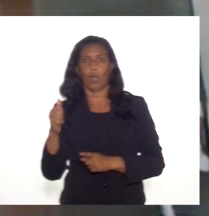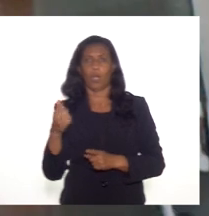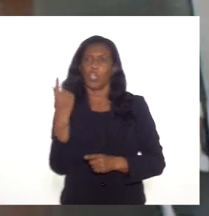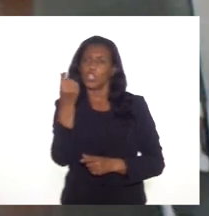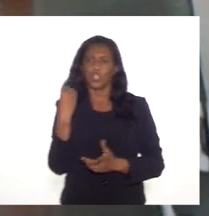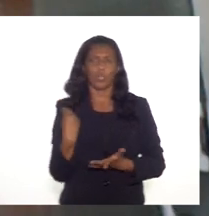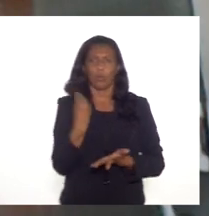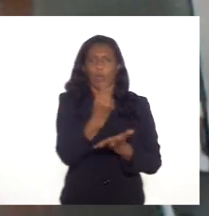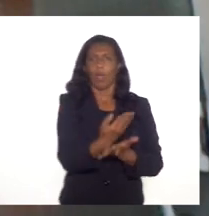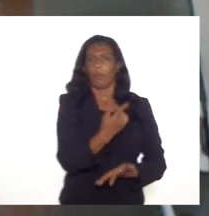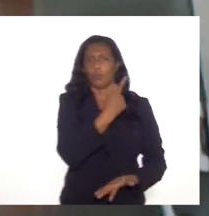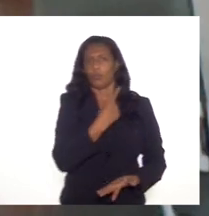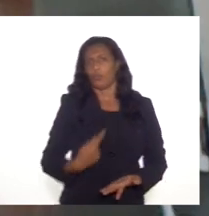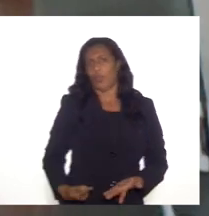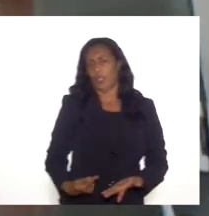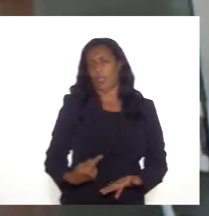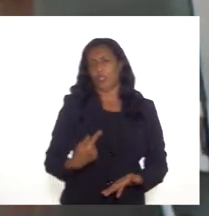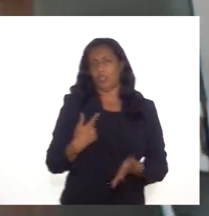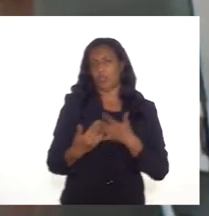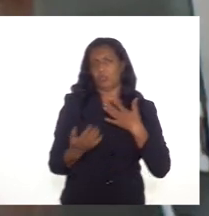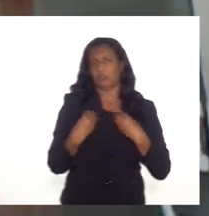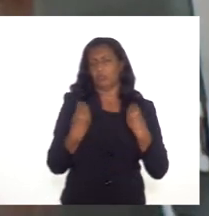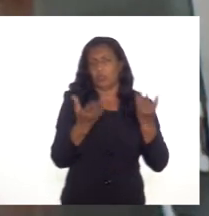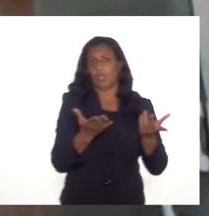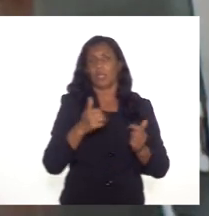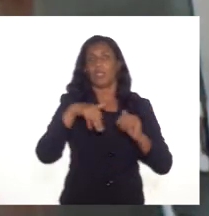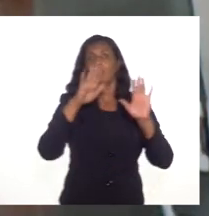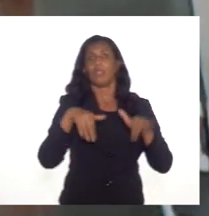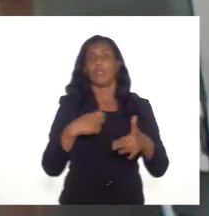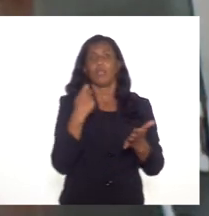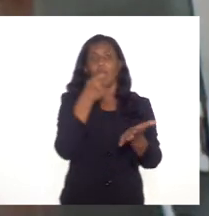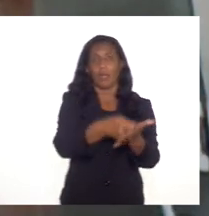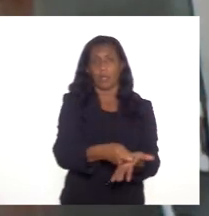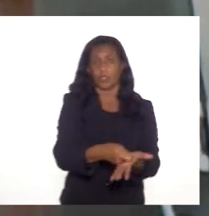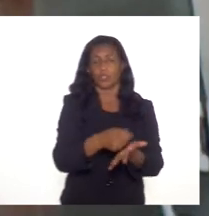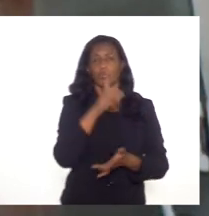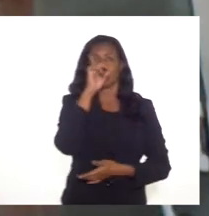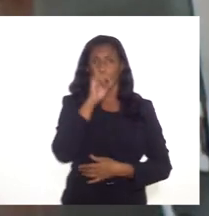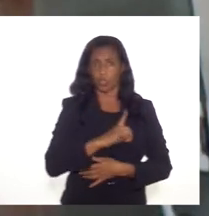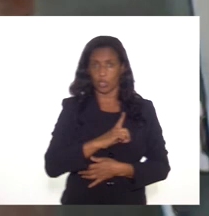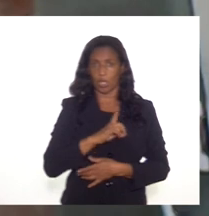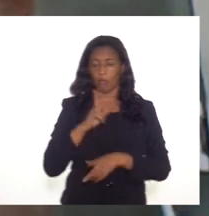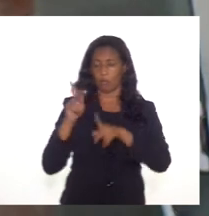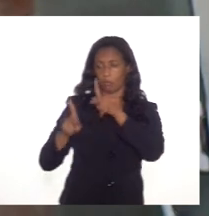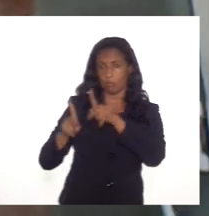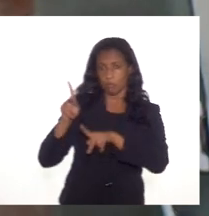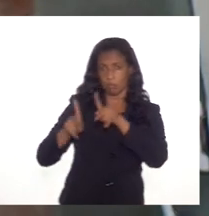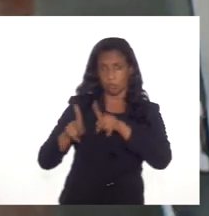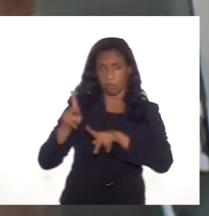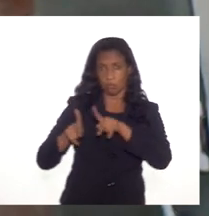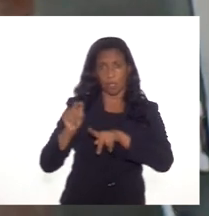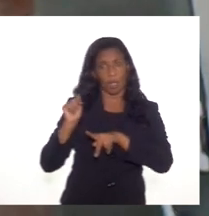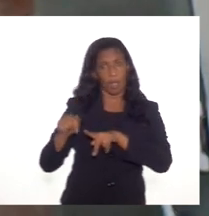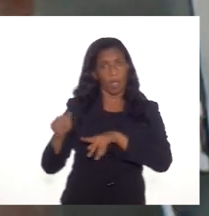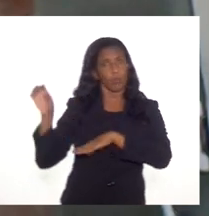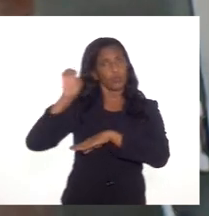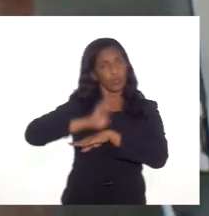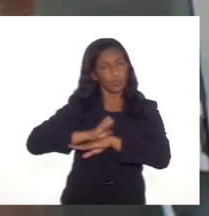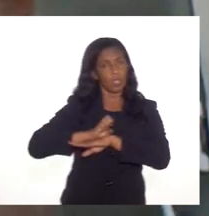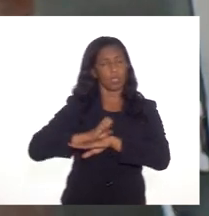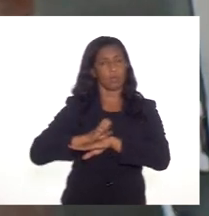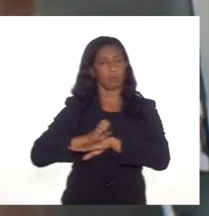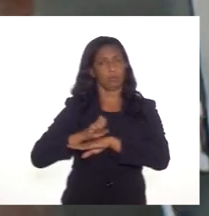uma hora para a outra. Eu costumo dizer que quem garante o direito da população do bom atendimento é o Estado.